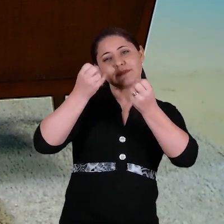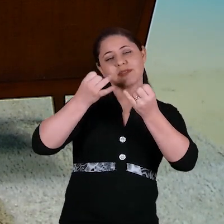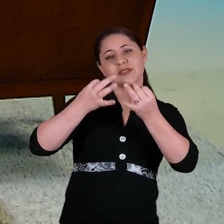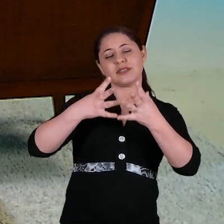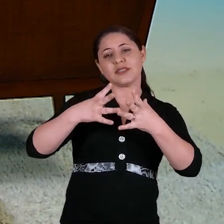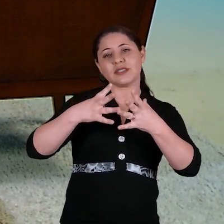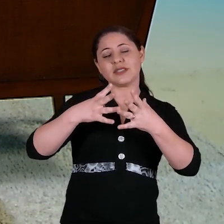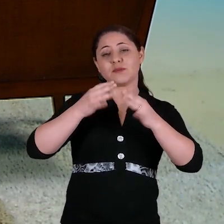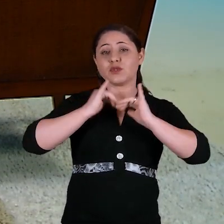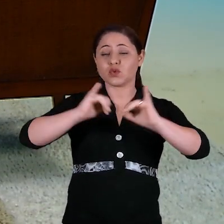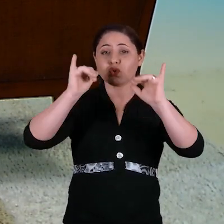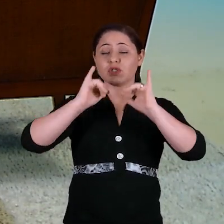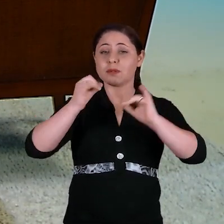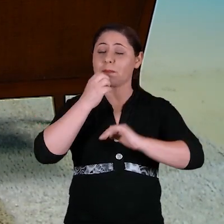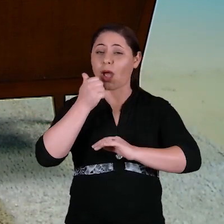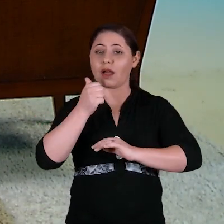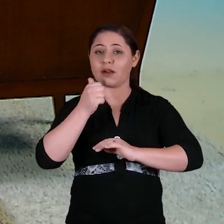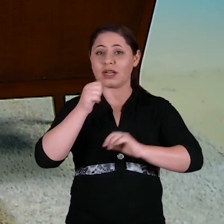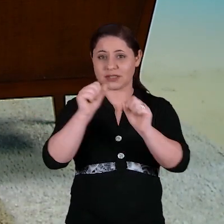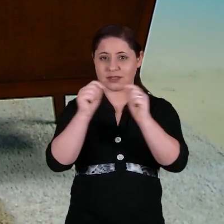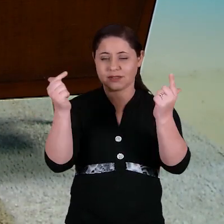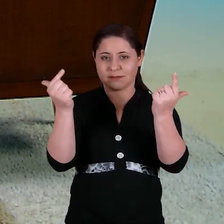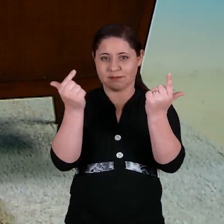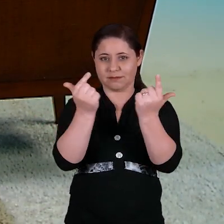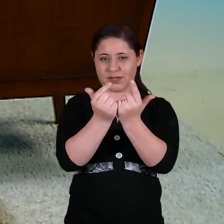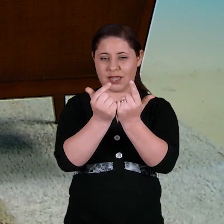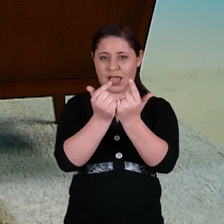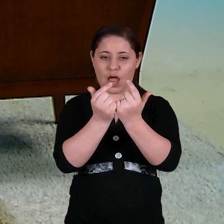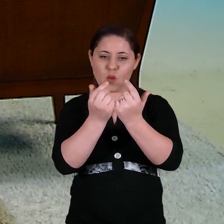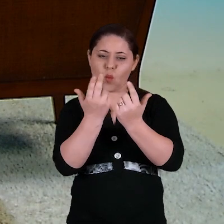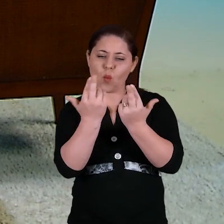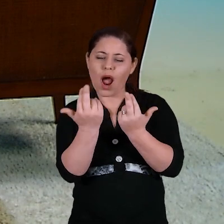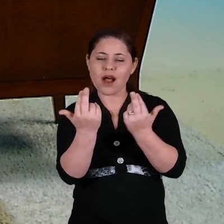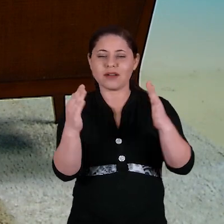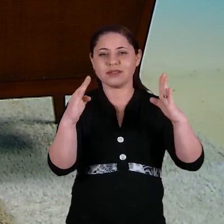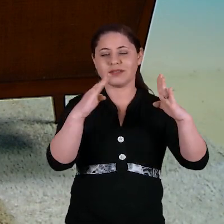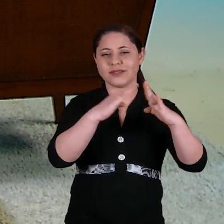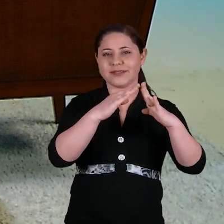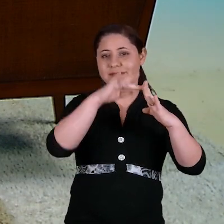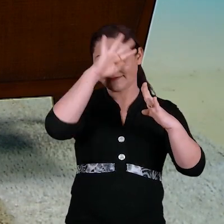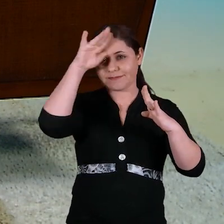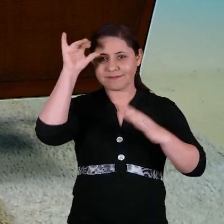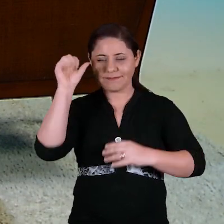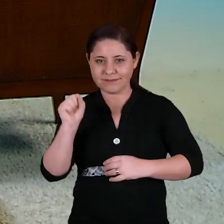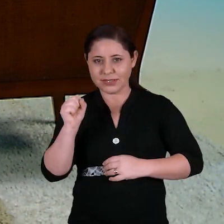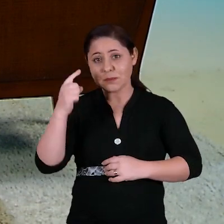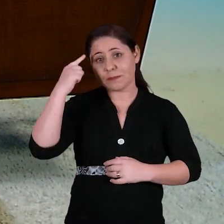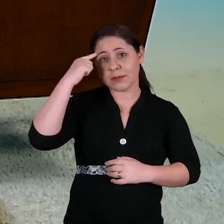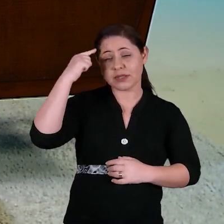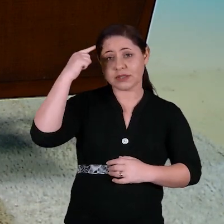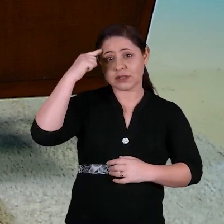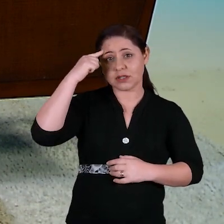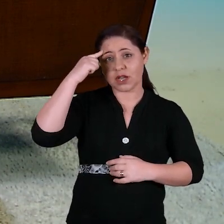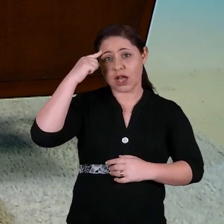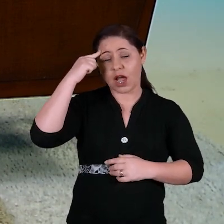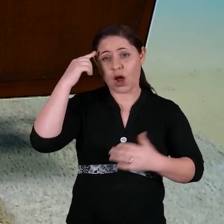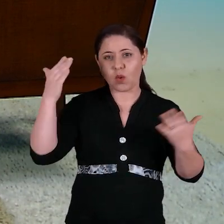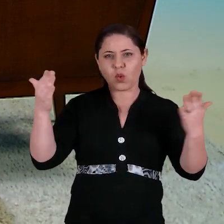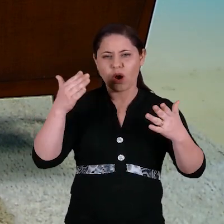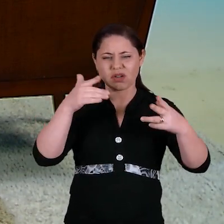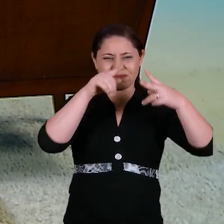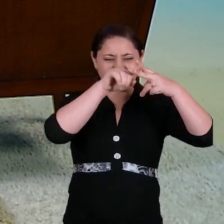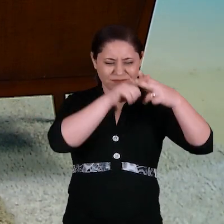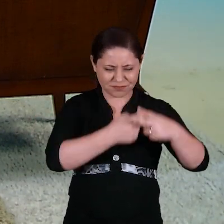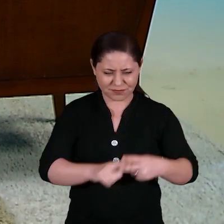notícia muito boa. A Assembleia Legislativa é a casa de todos os sul-mato-grossenses. E pensando nisso, o local está passando por uma